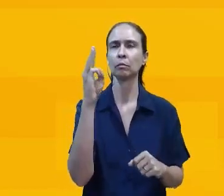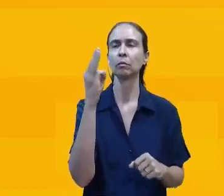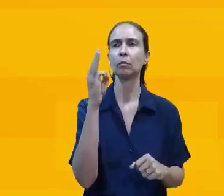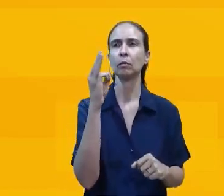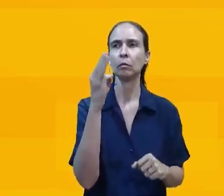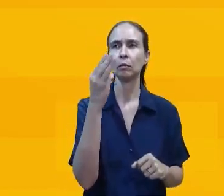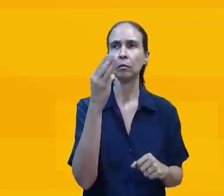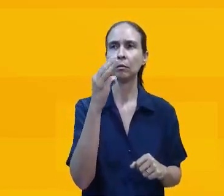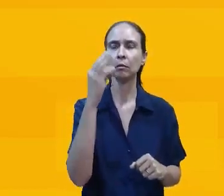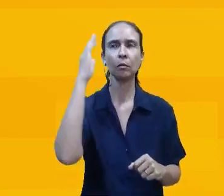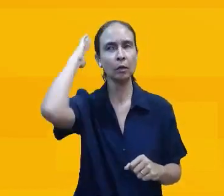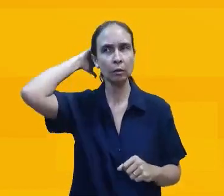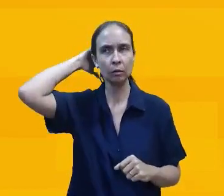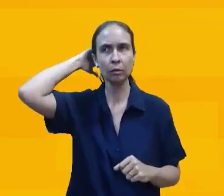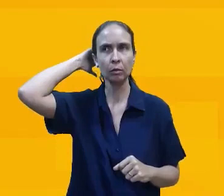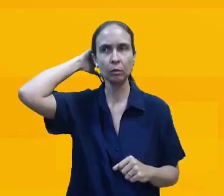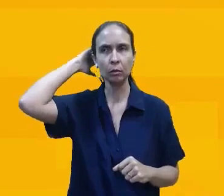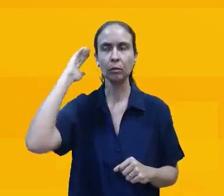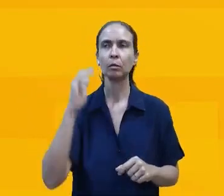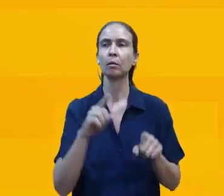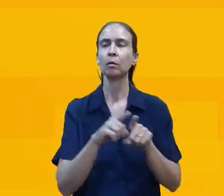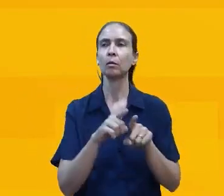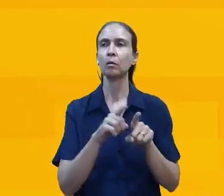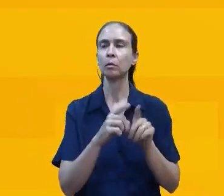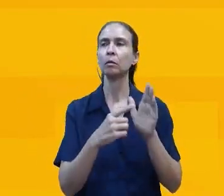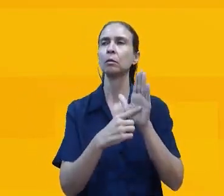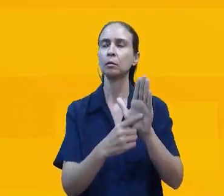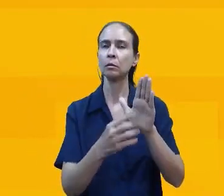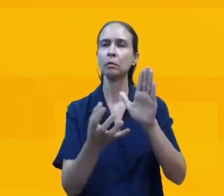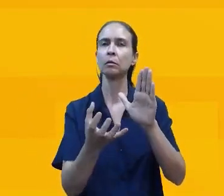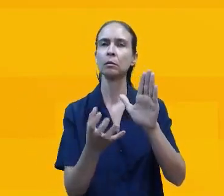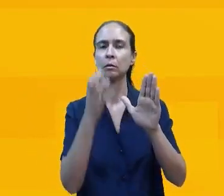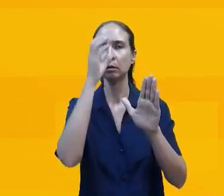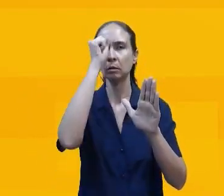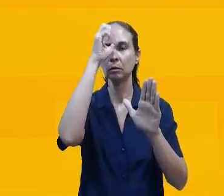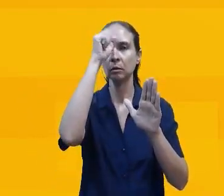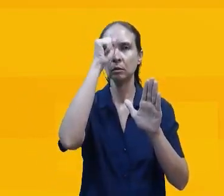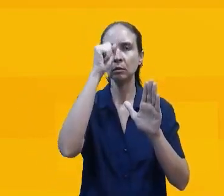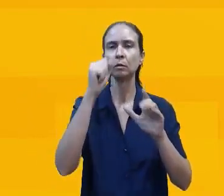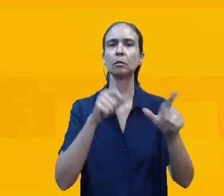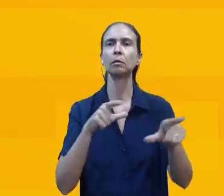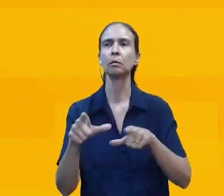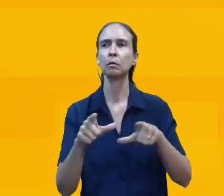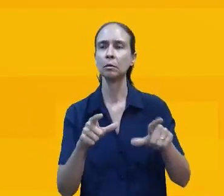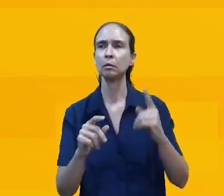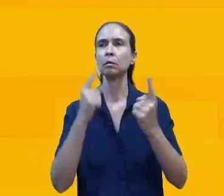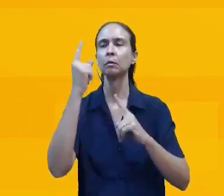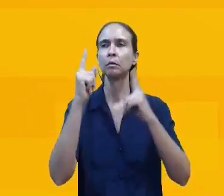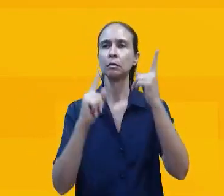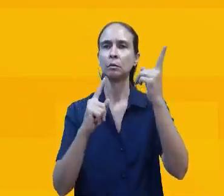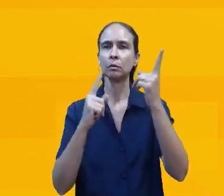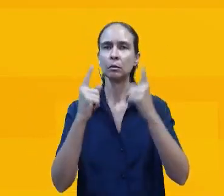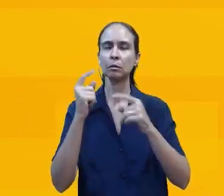tem manifestado interesse em trabalhar na produção integrada. O Amazonas, que tem uma